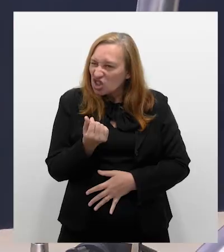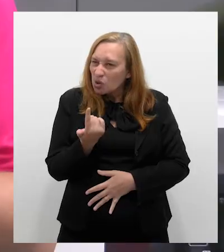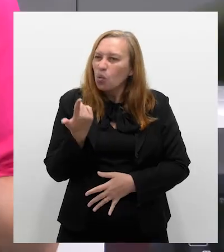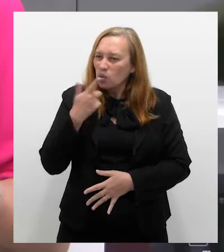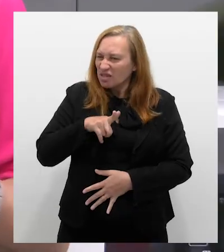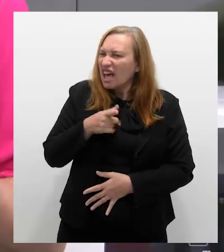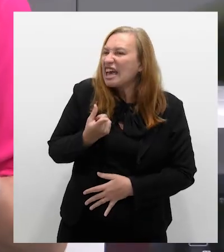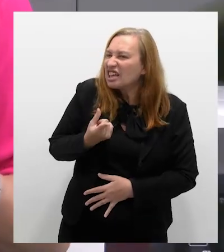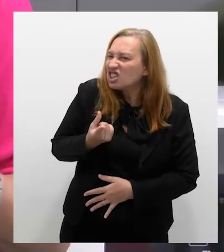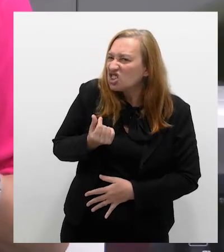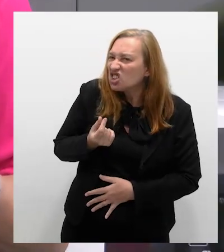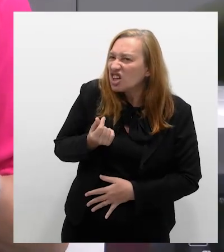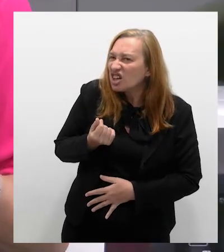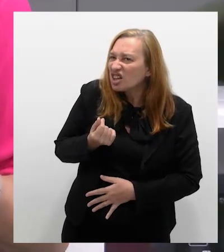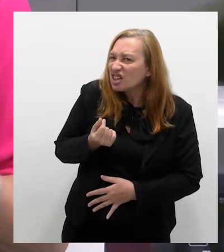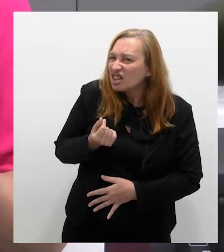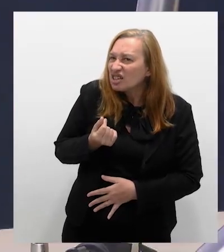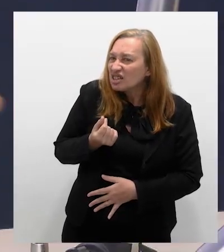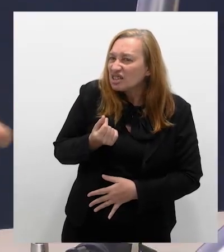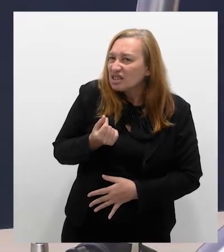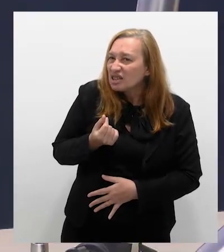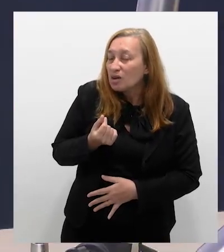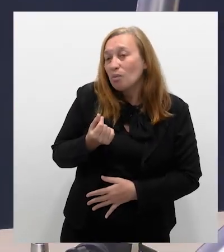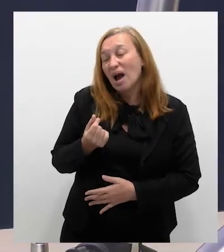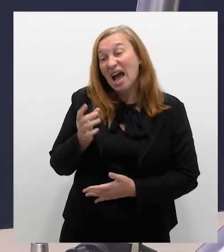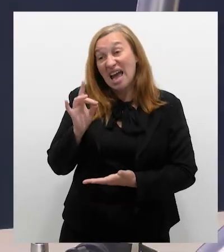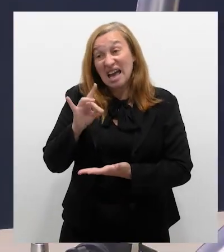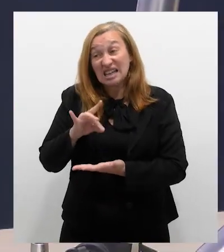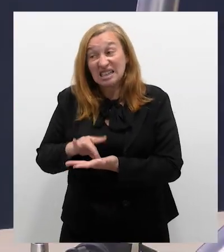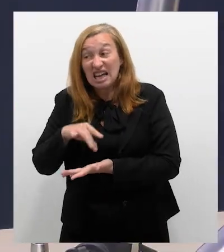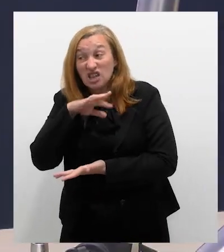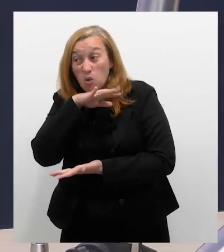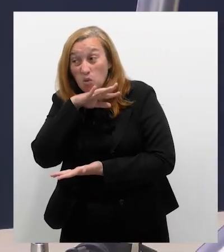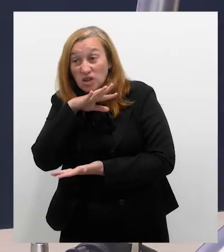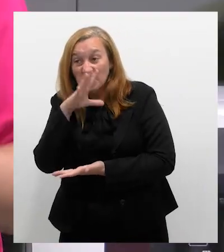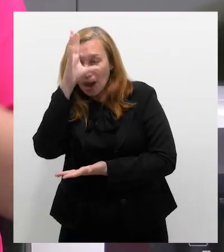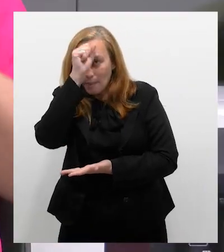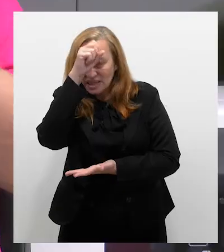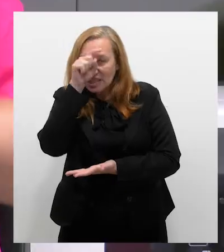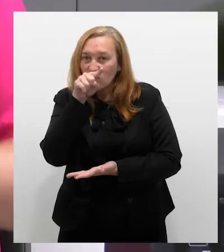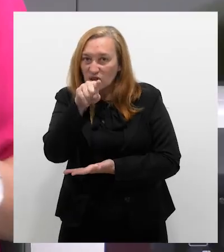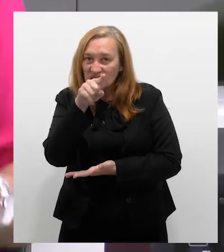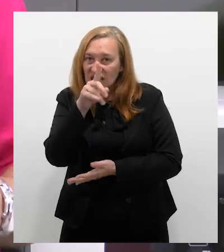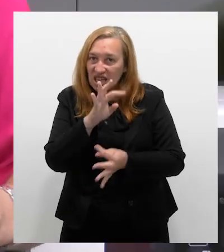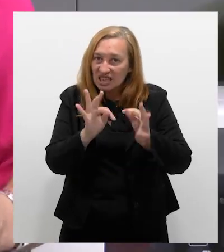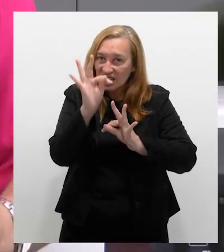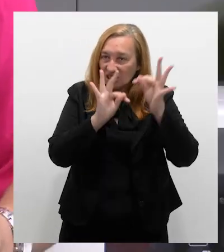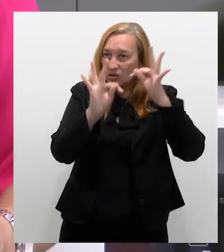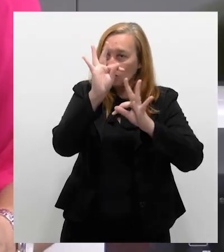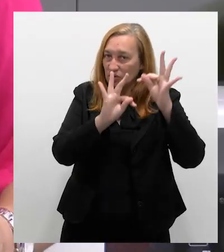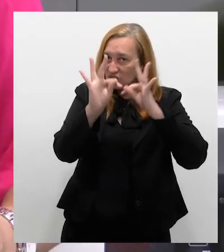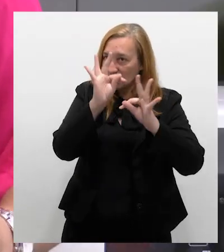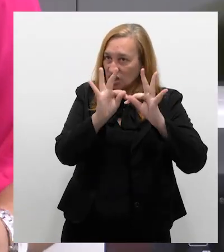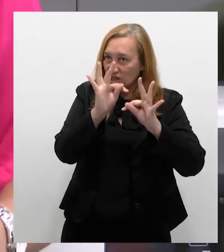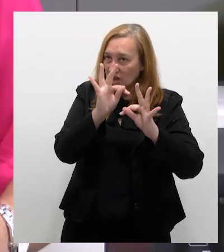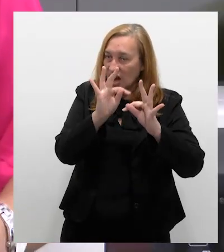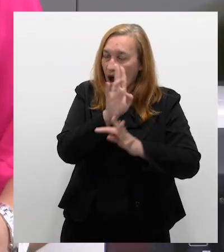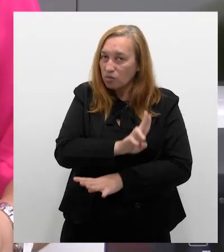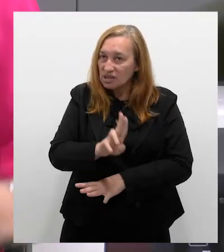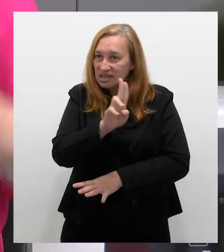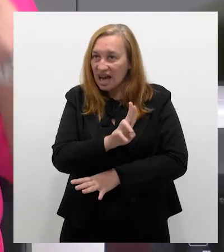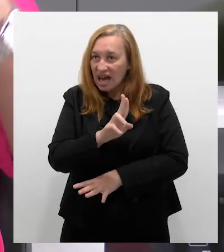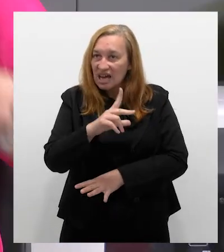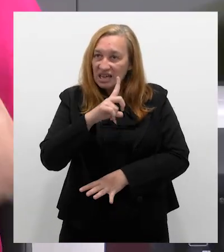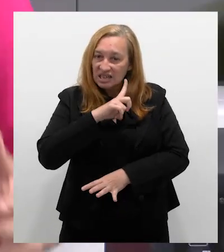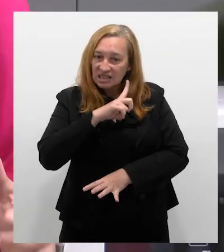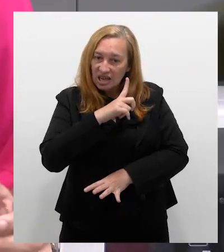ganhar um din-din, irmão? Dá pra Tipo, ganhar sair de uma realidade ruim e aprender contigo a mexer com tecnologia Sim. e,